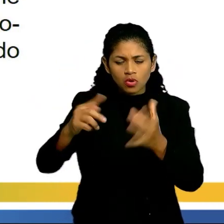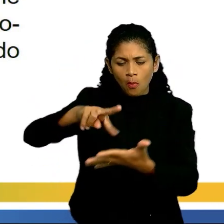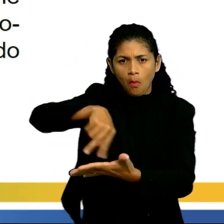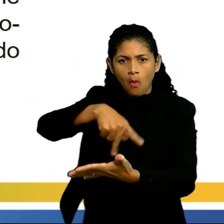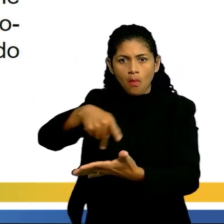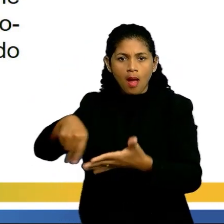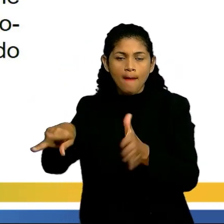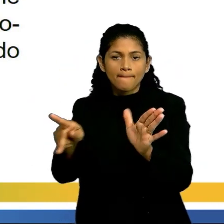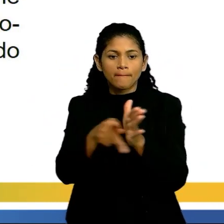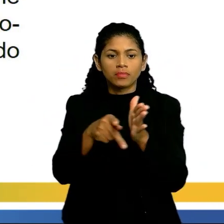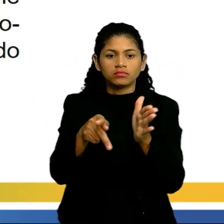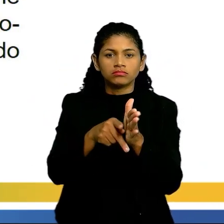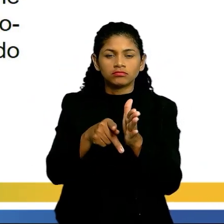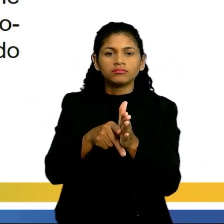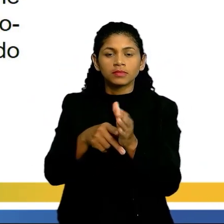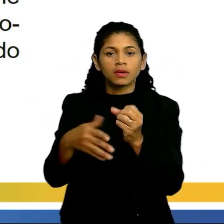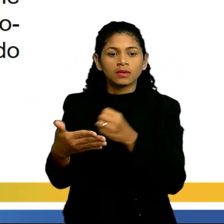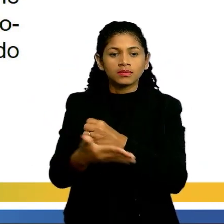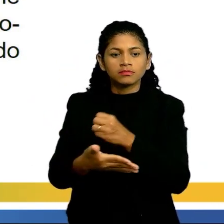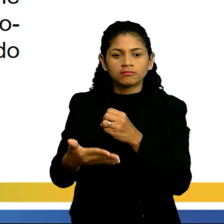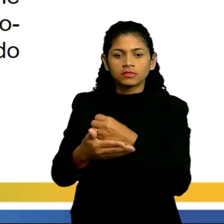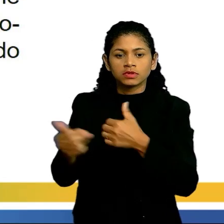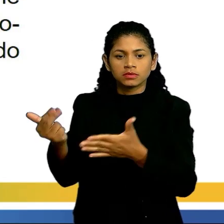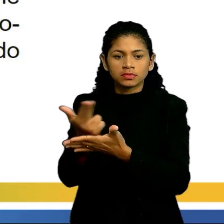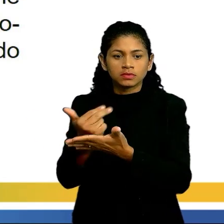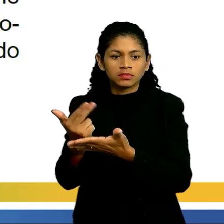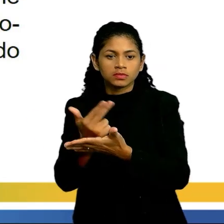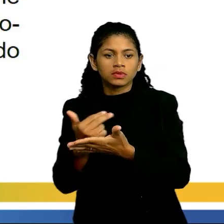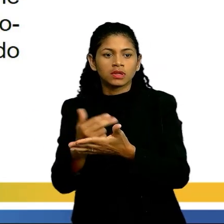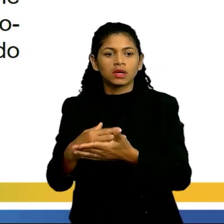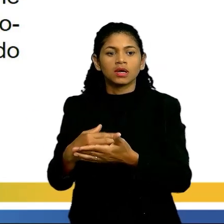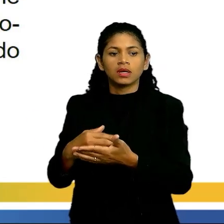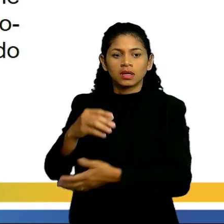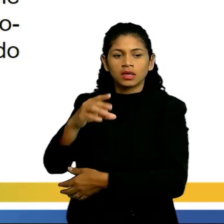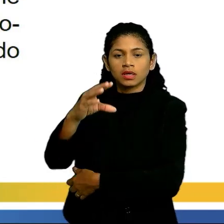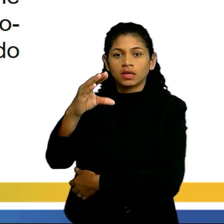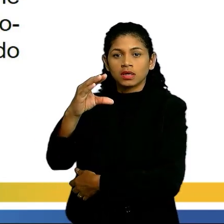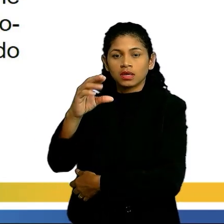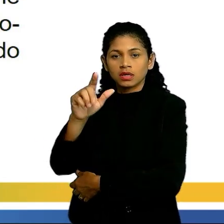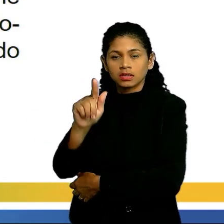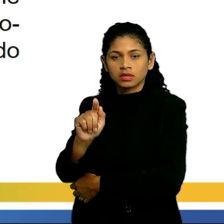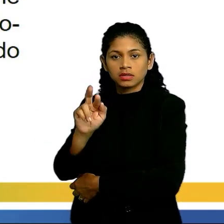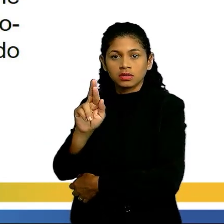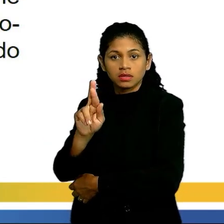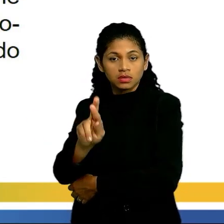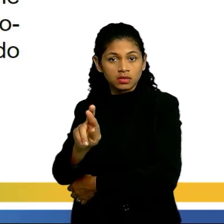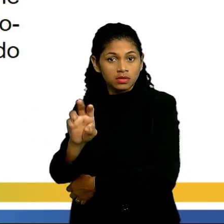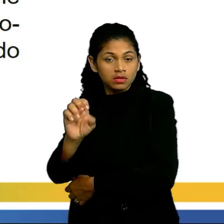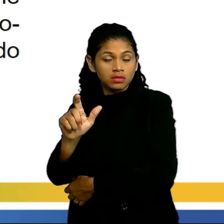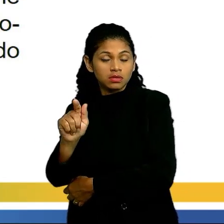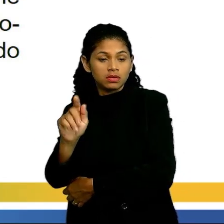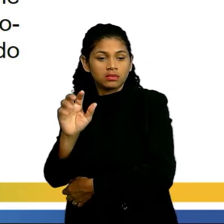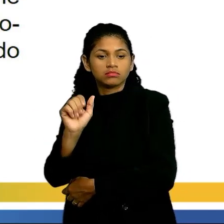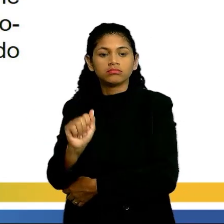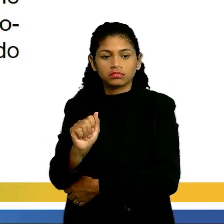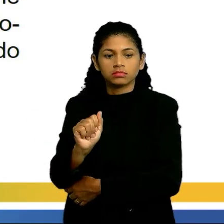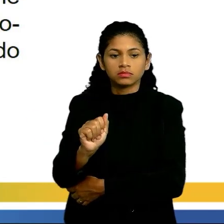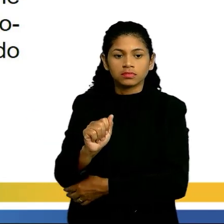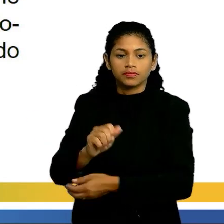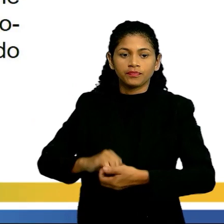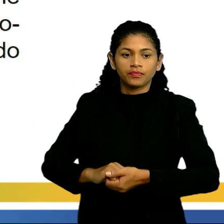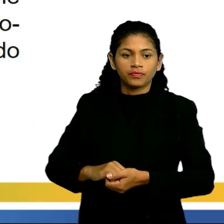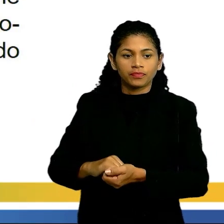e na arte grega antiga. Do mesmo modo, o filósofo alemão Friedrich Nietzsche concedeu um outro modo